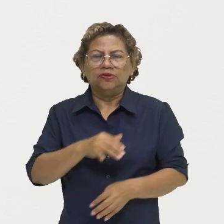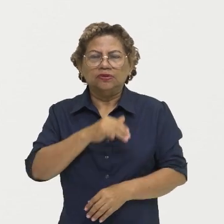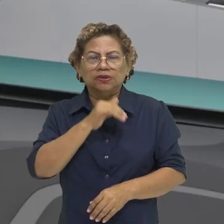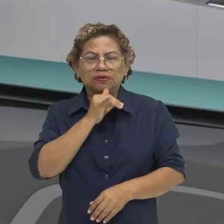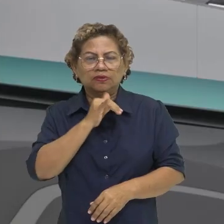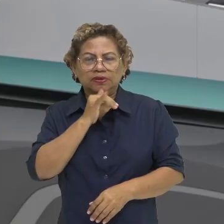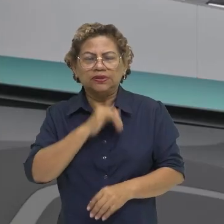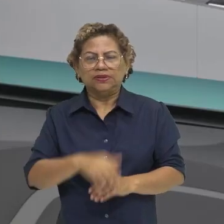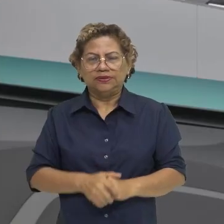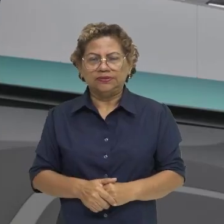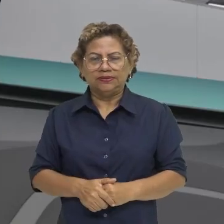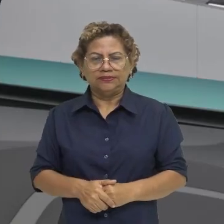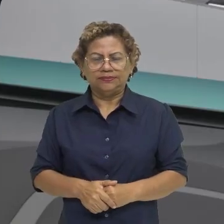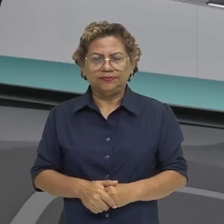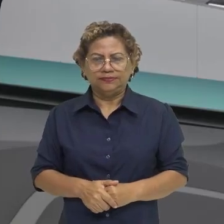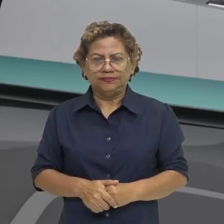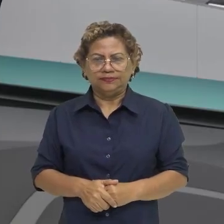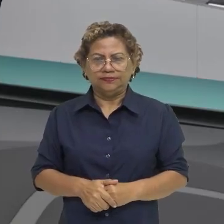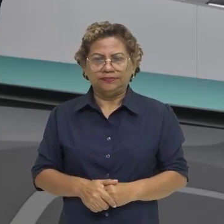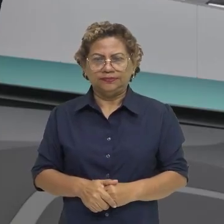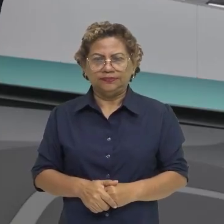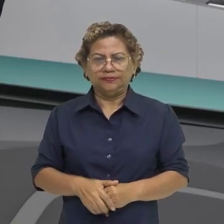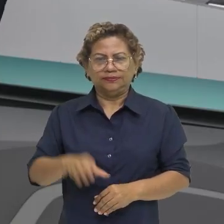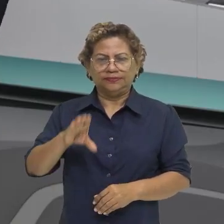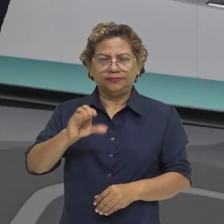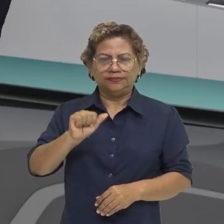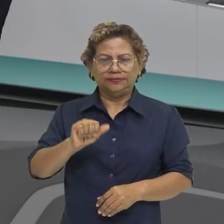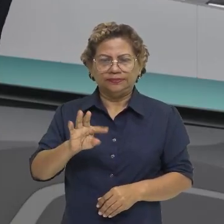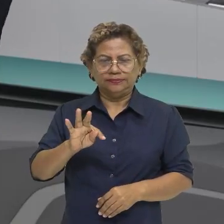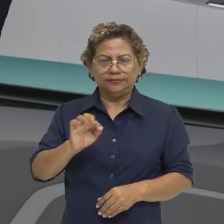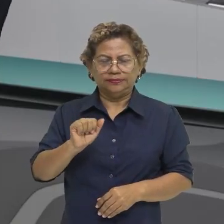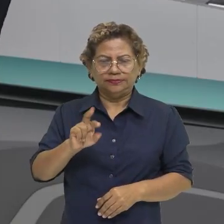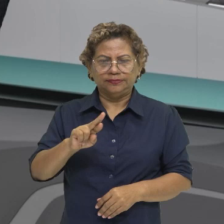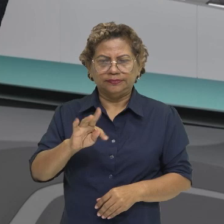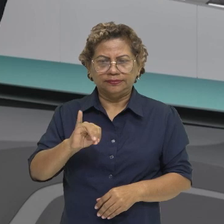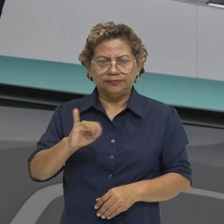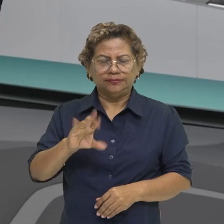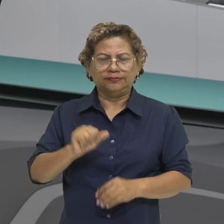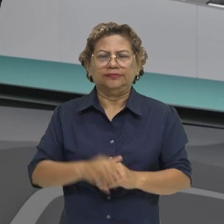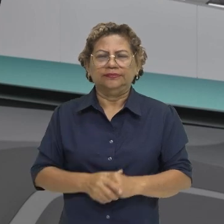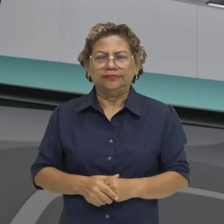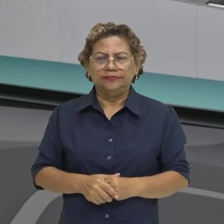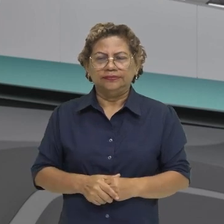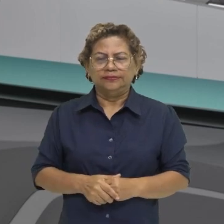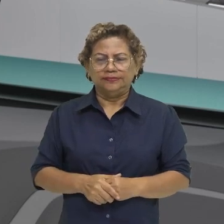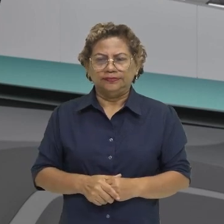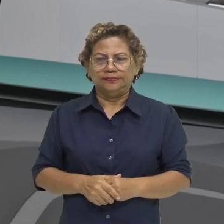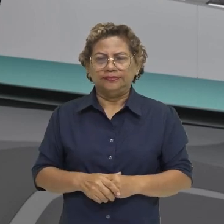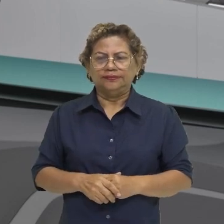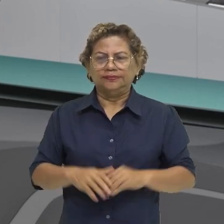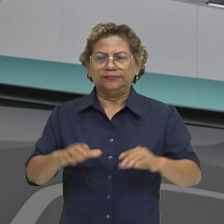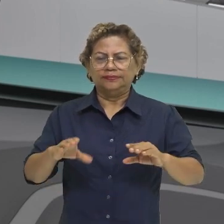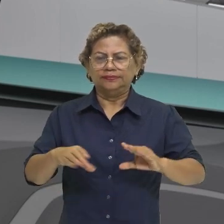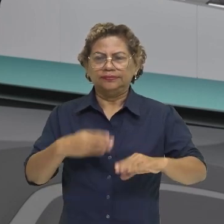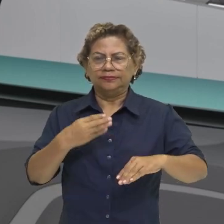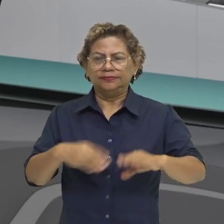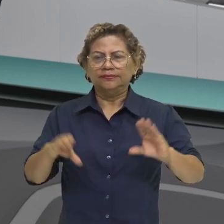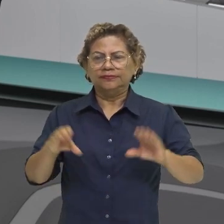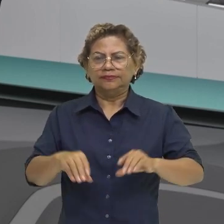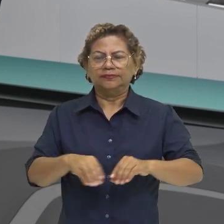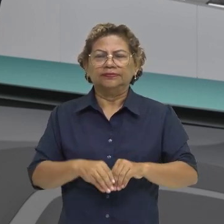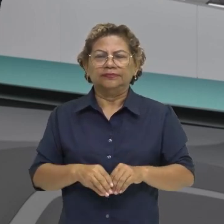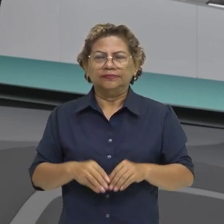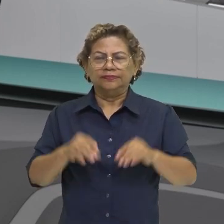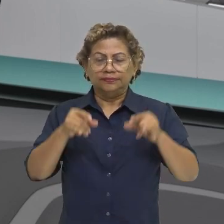desses poemas, cuja função é catártica. Vamos lá. Cântico do Calvário. Fagundes Varela,